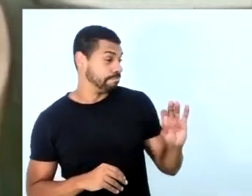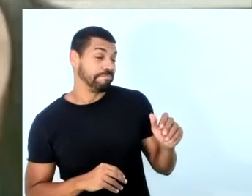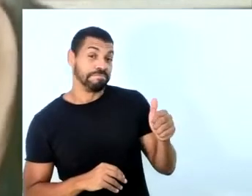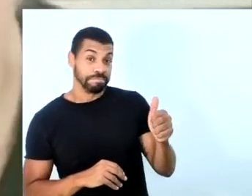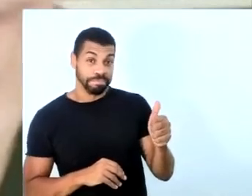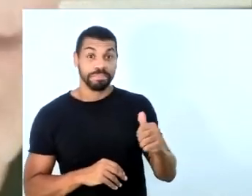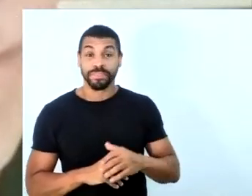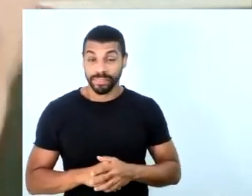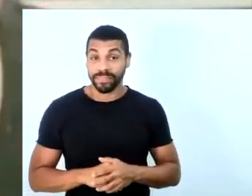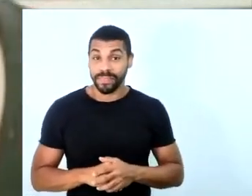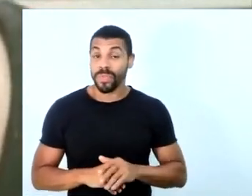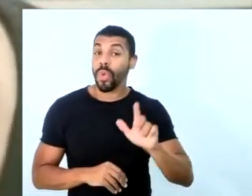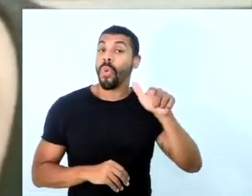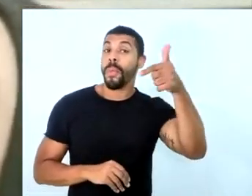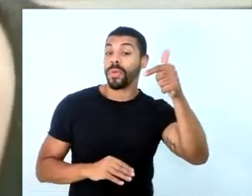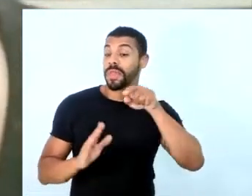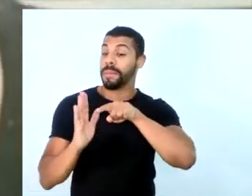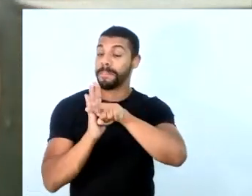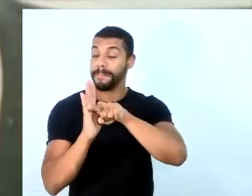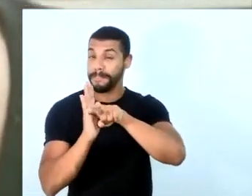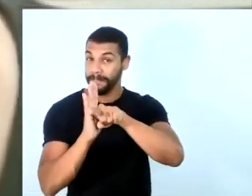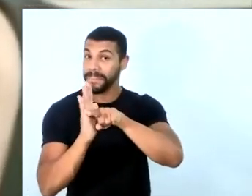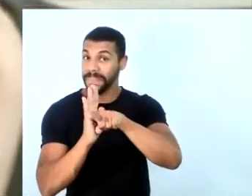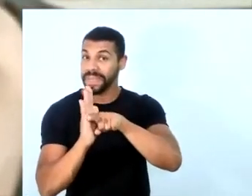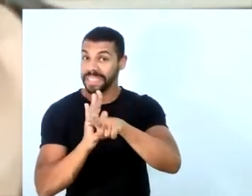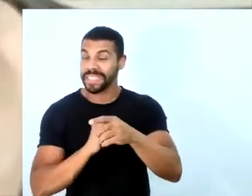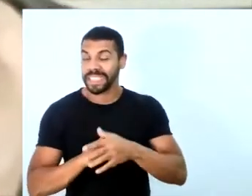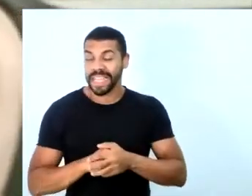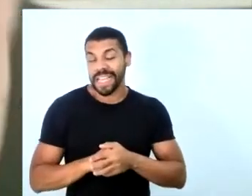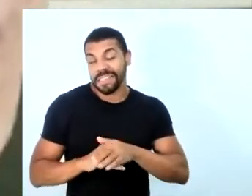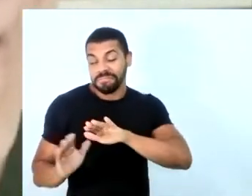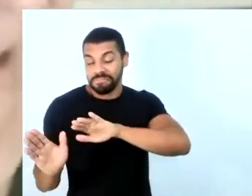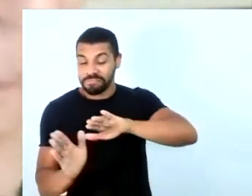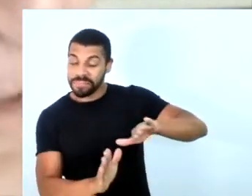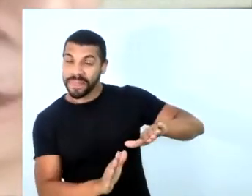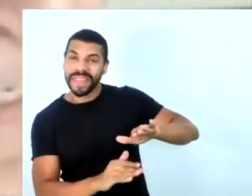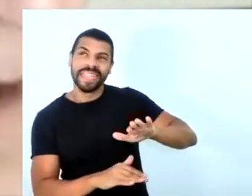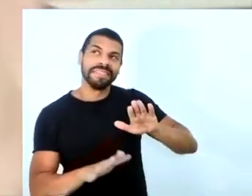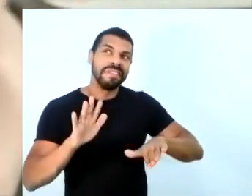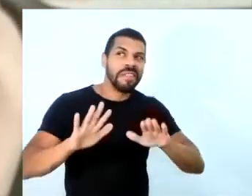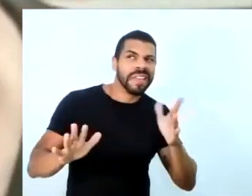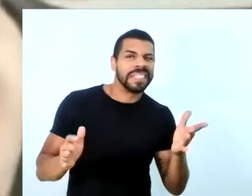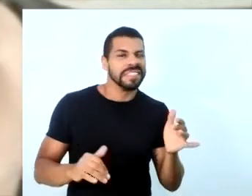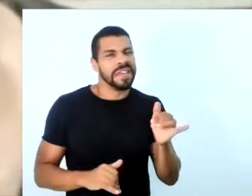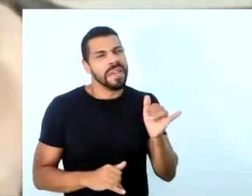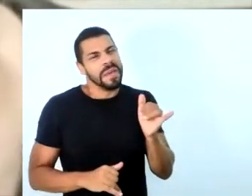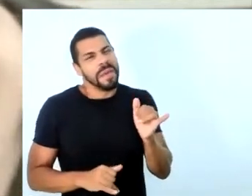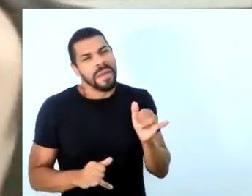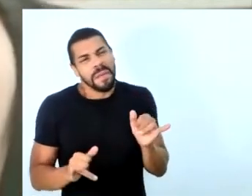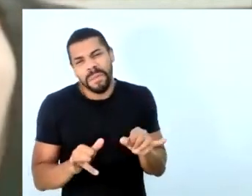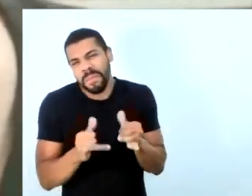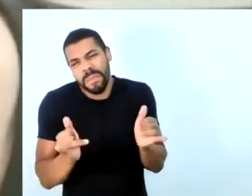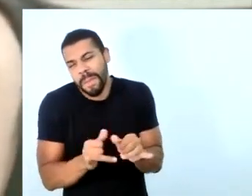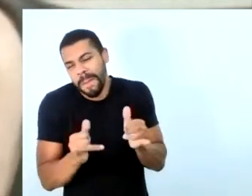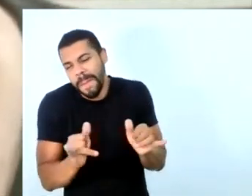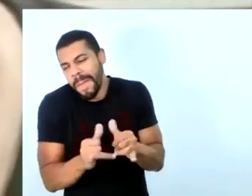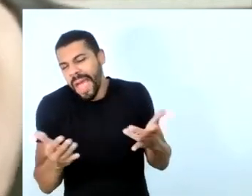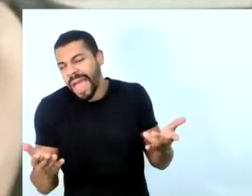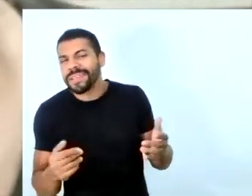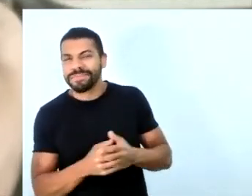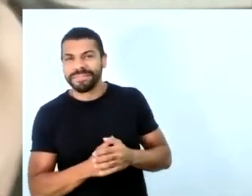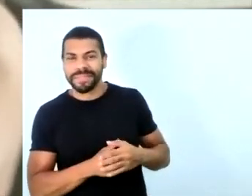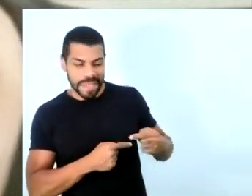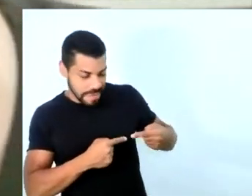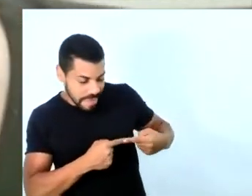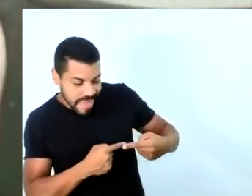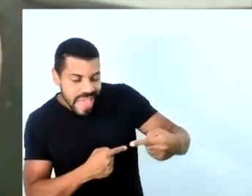Certo. E agora, bom, vou trazer agora uma pergunta minha também. Essa pouco, ela pode parecer meio bobinha assim, mas a gente ainda